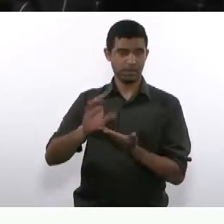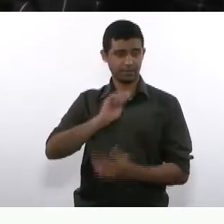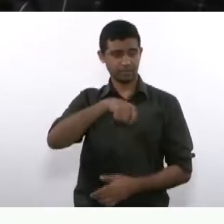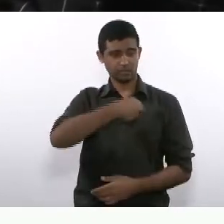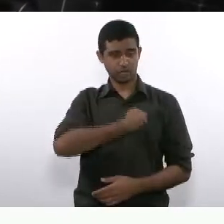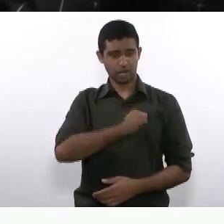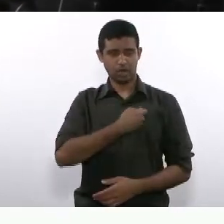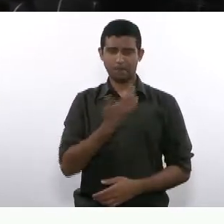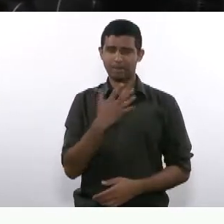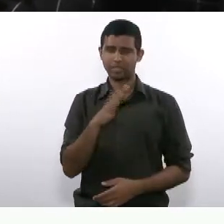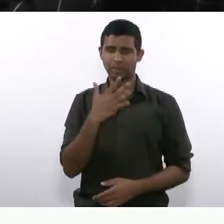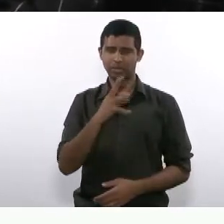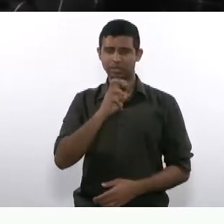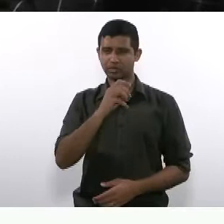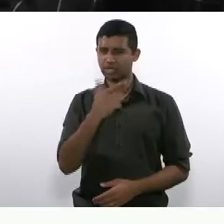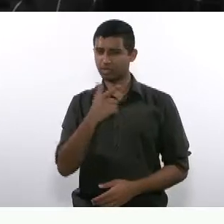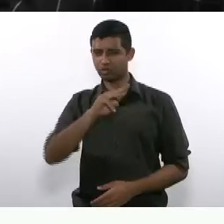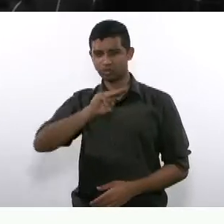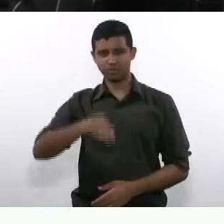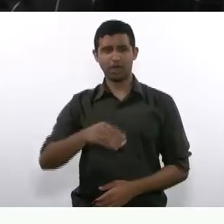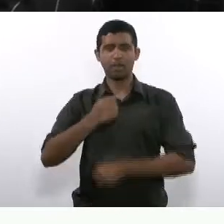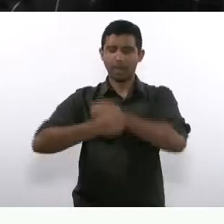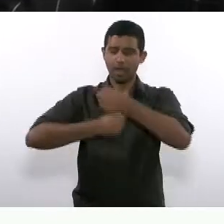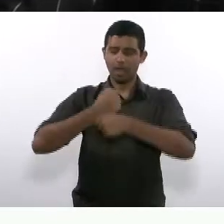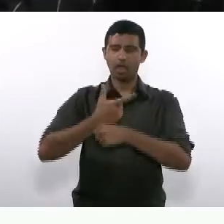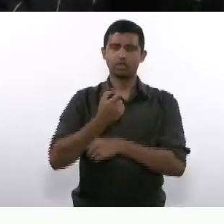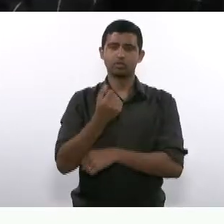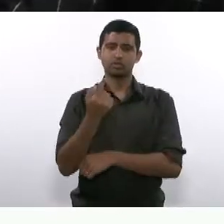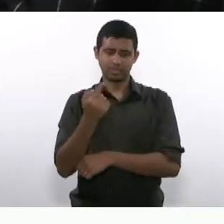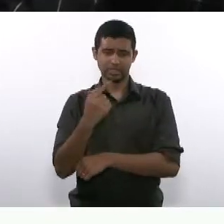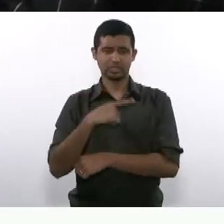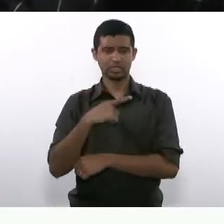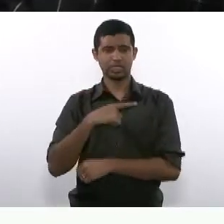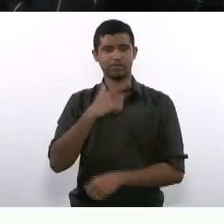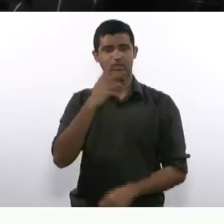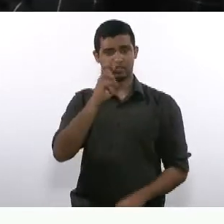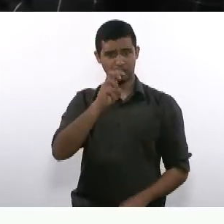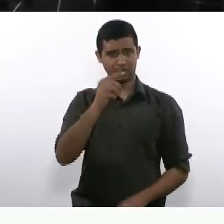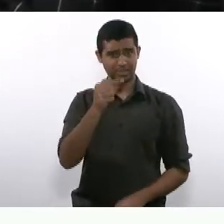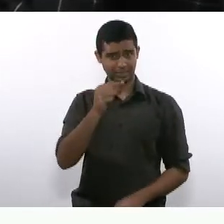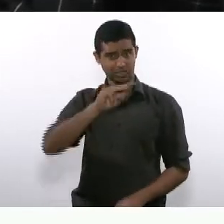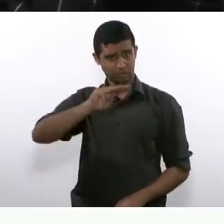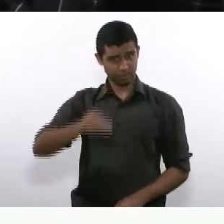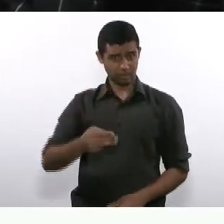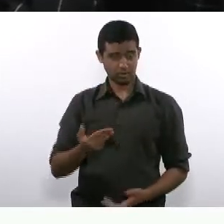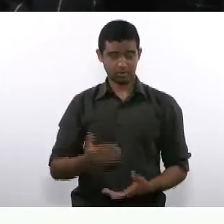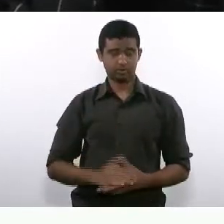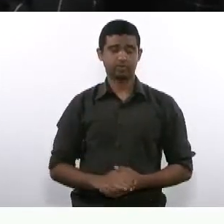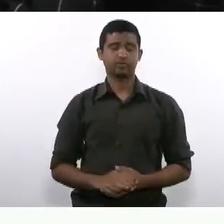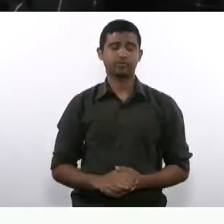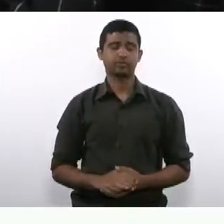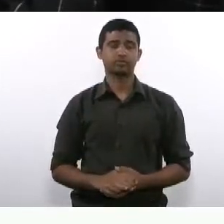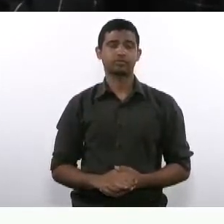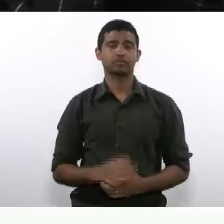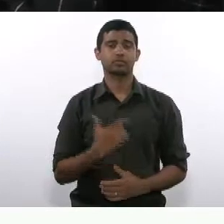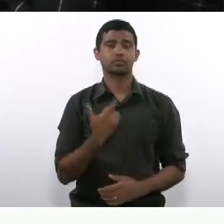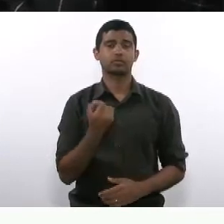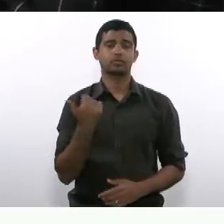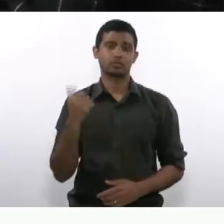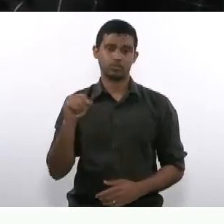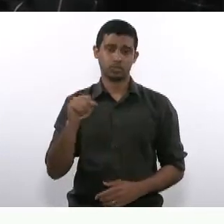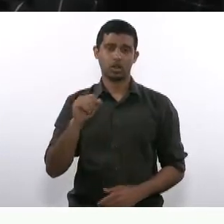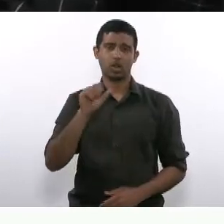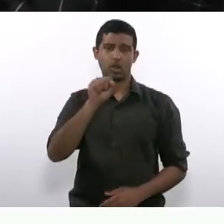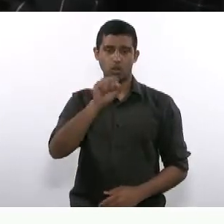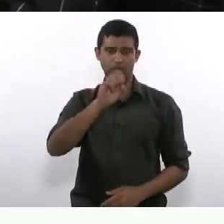milhões. 2017, 77 milhões, uma fruição de 57 milhões. 2018,